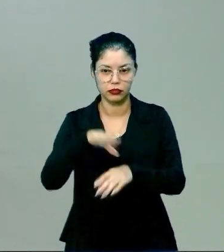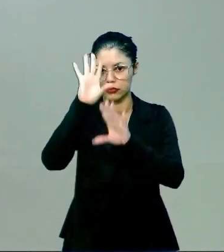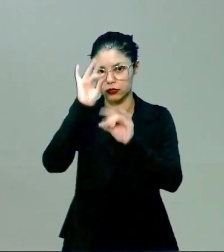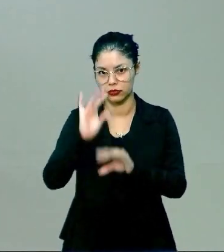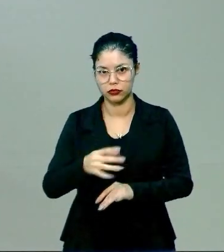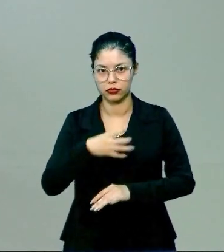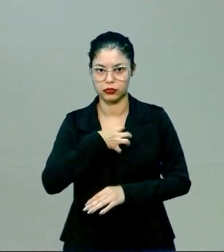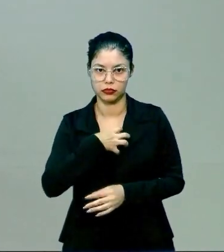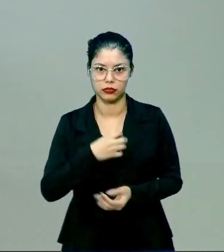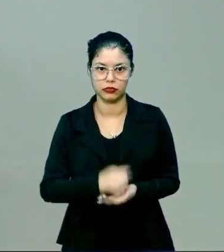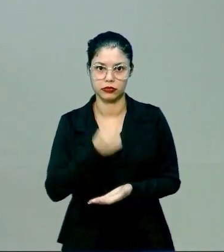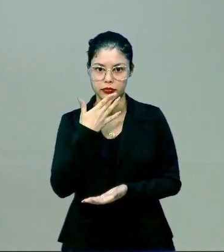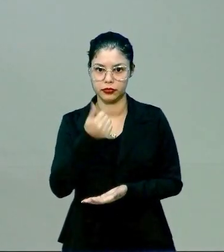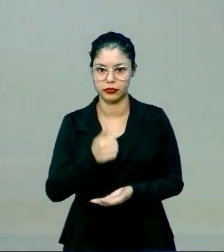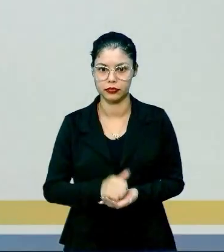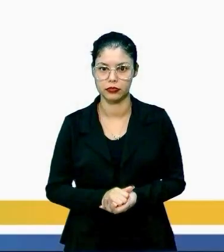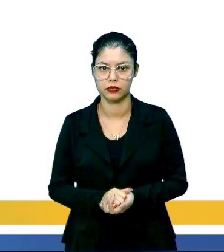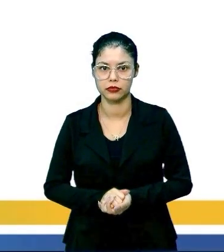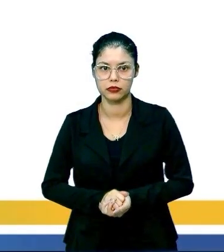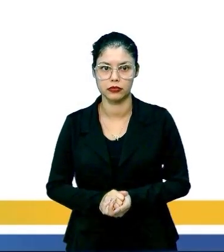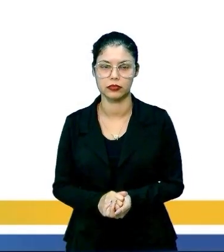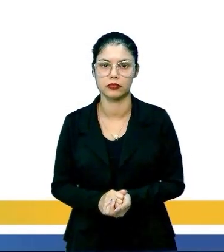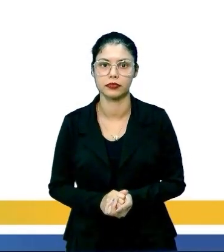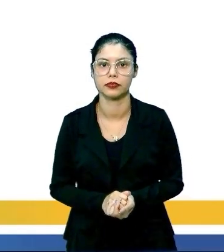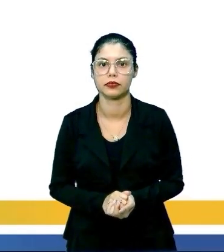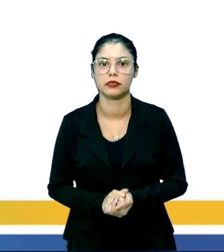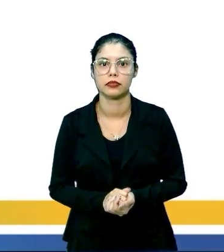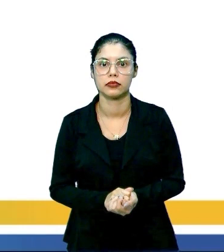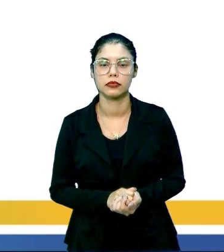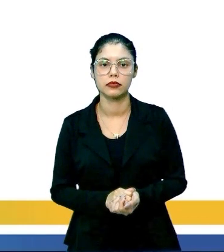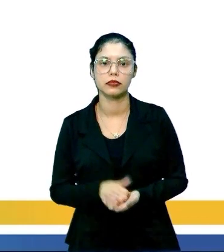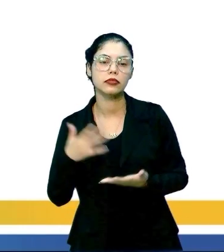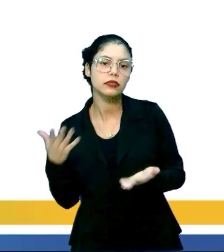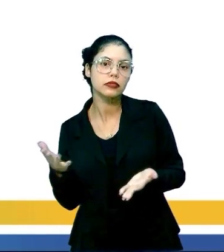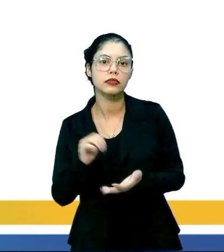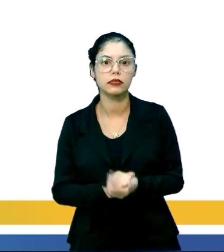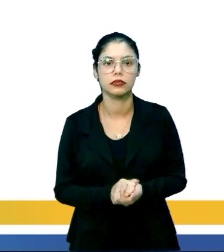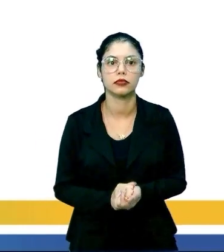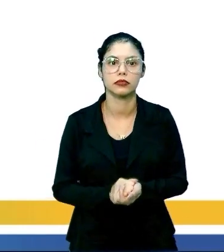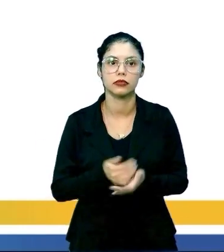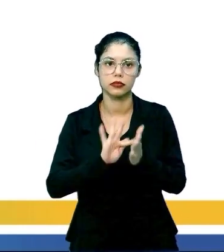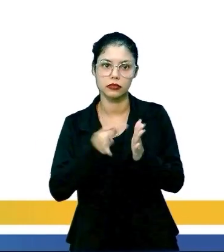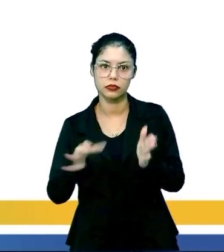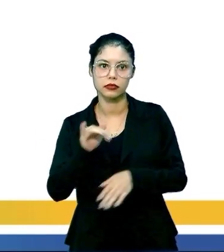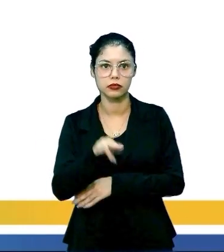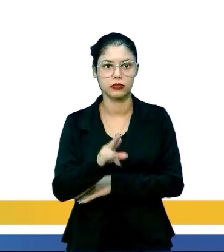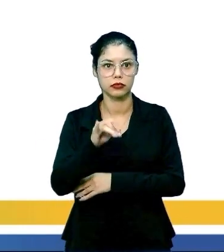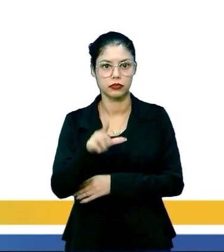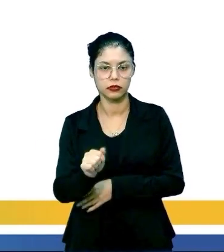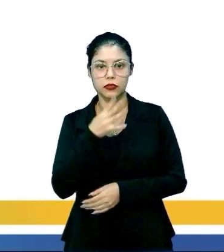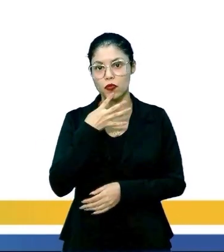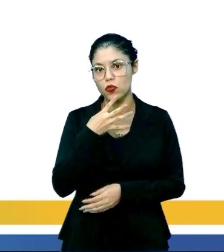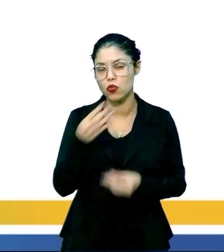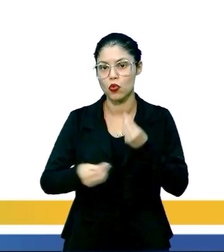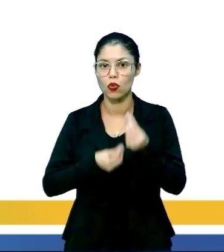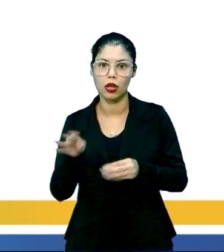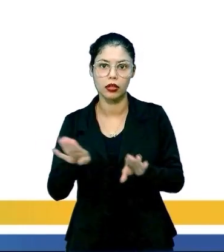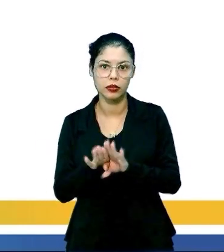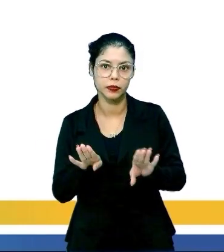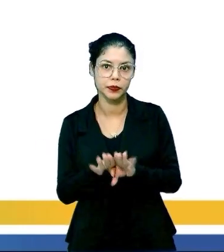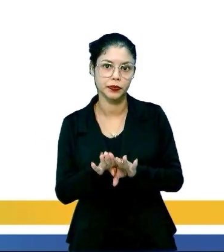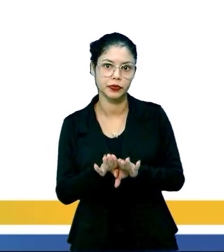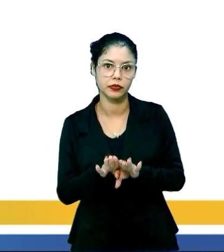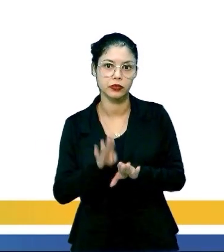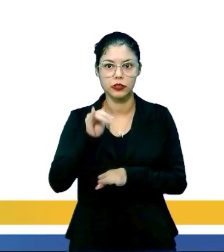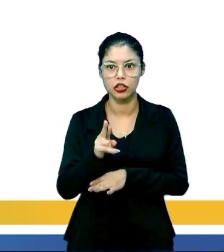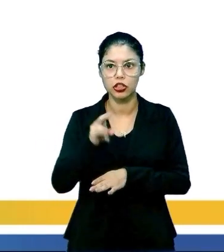cada momento. Tudo bem? Então vamos aí. Então olha só, a função injetora, conhecida também como